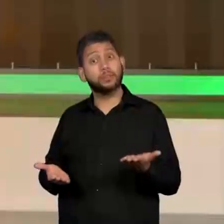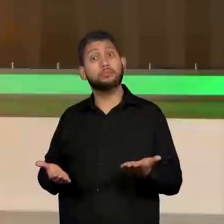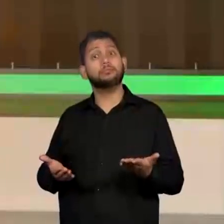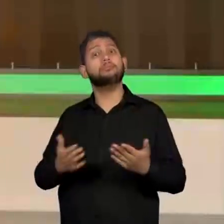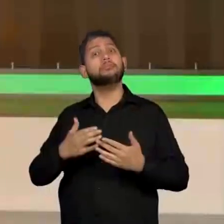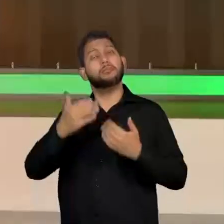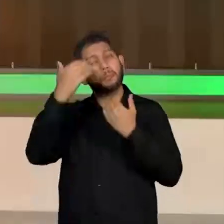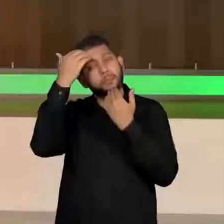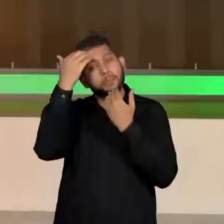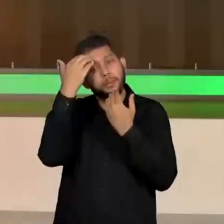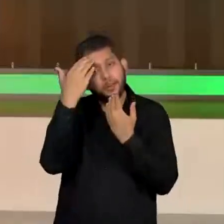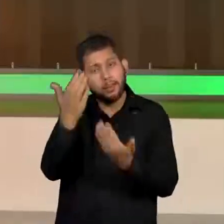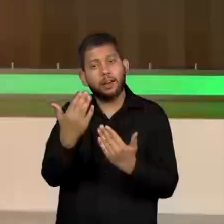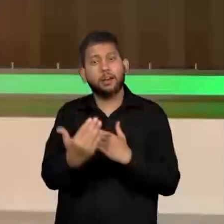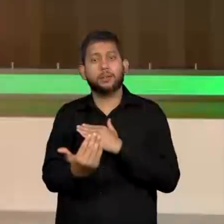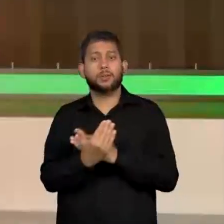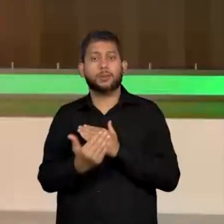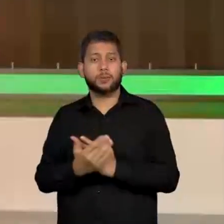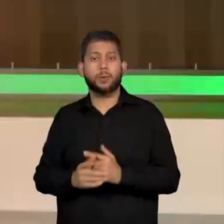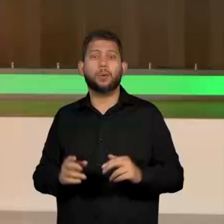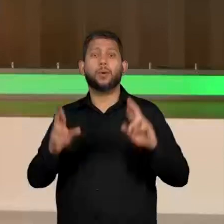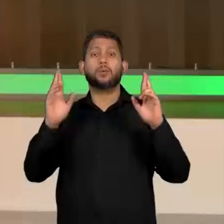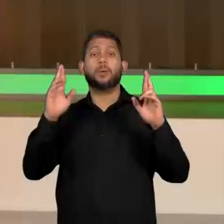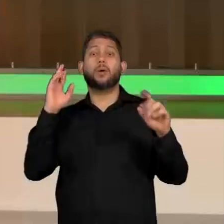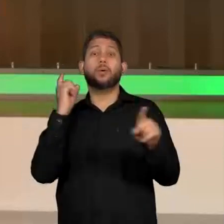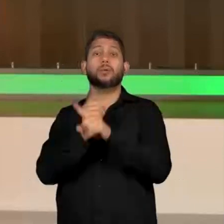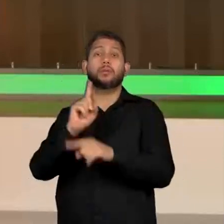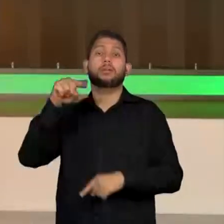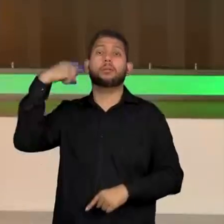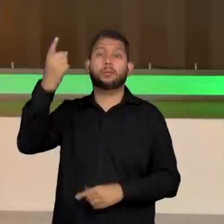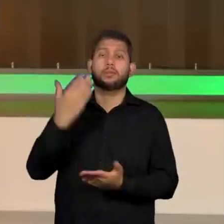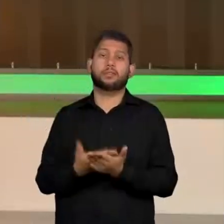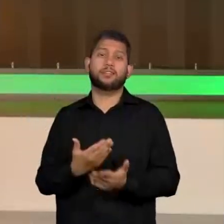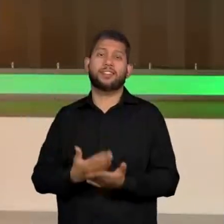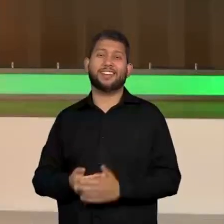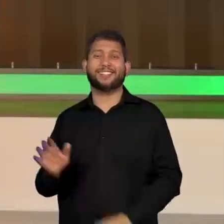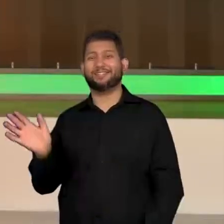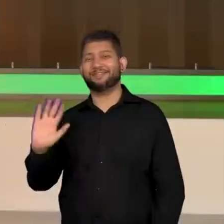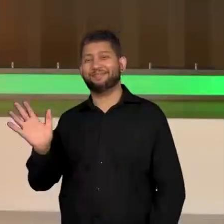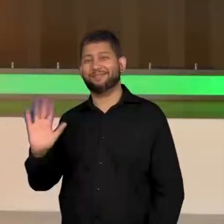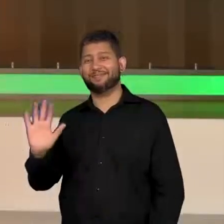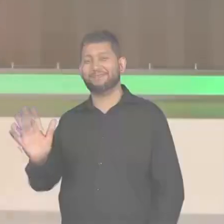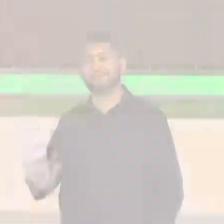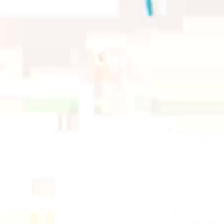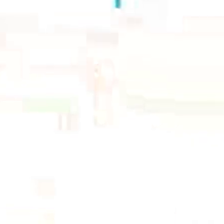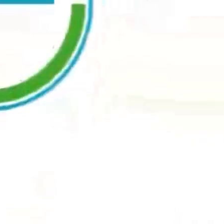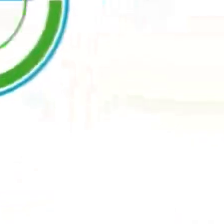muito obrigada. Espero vocês para uma próxima aula. Até lá. Tchau, tchau.